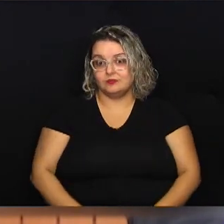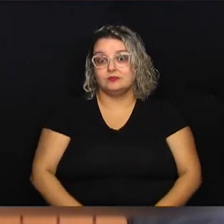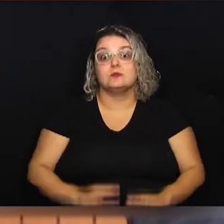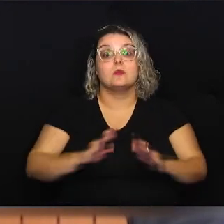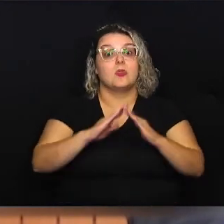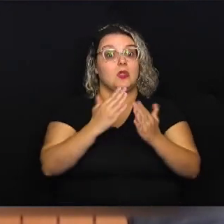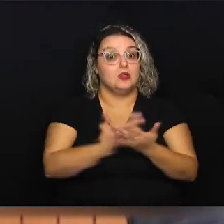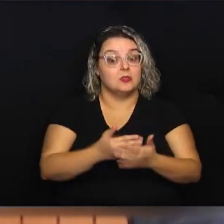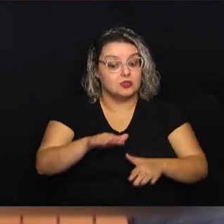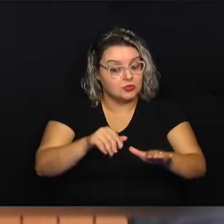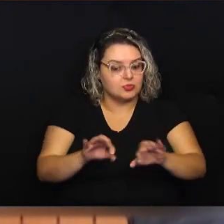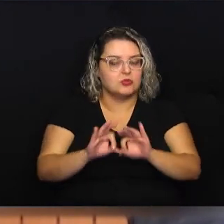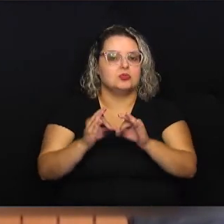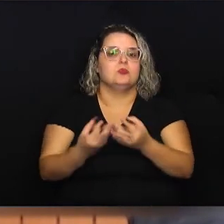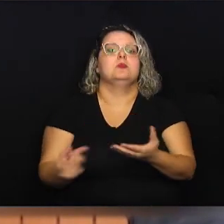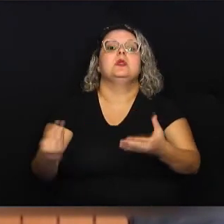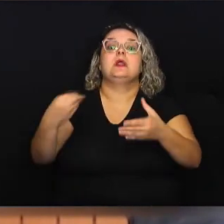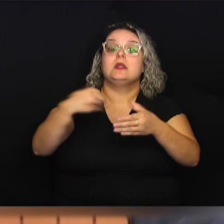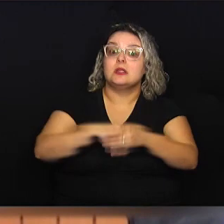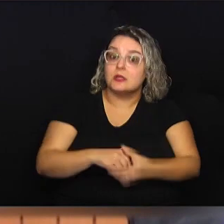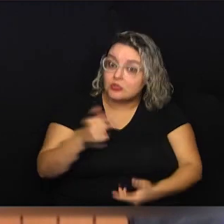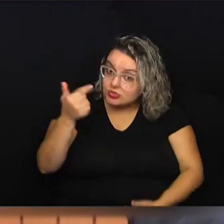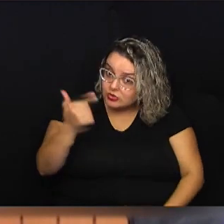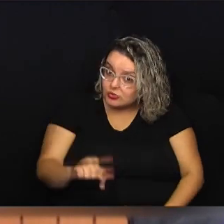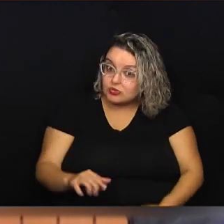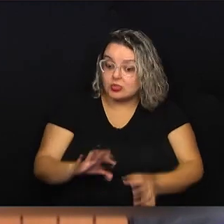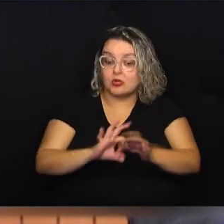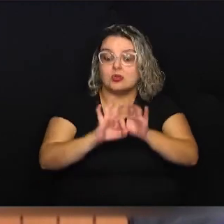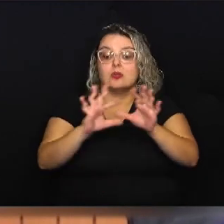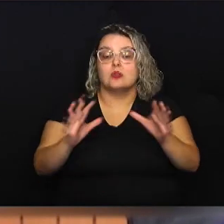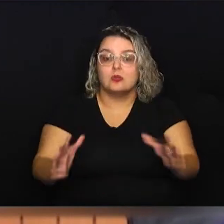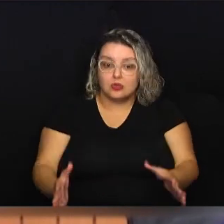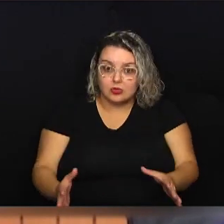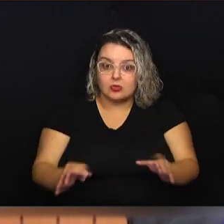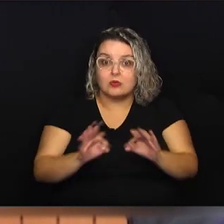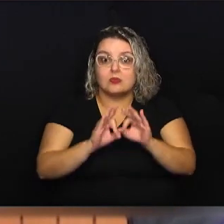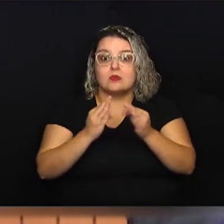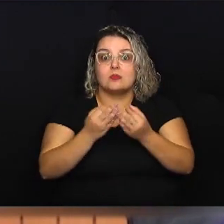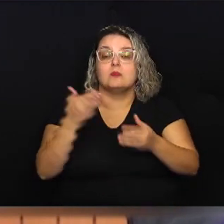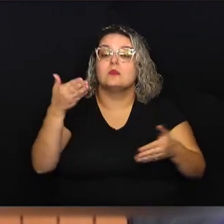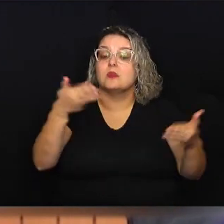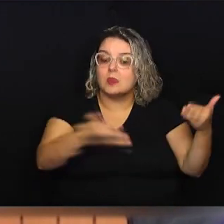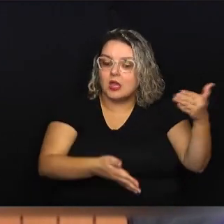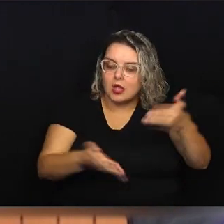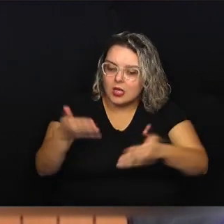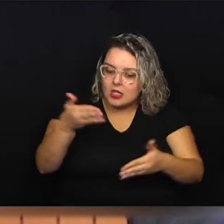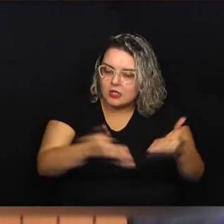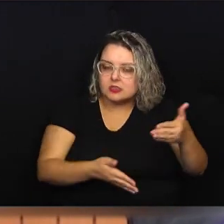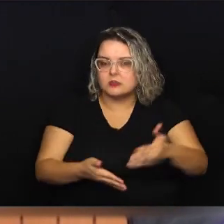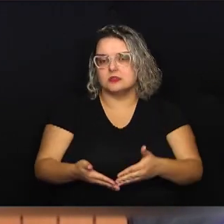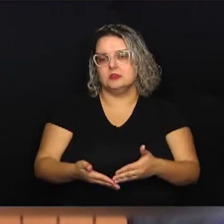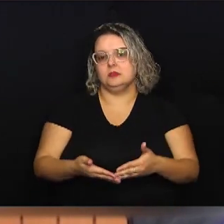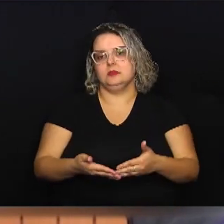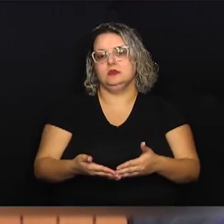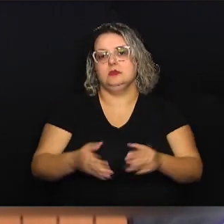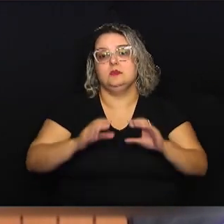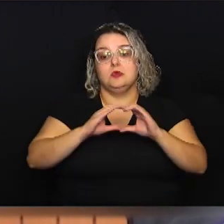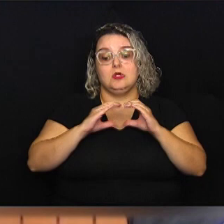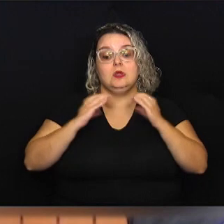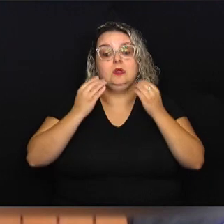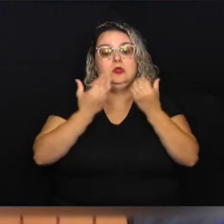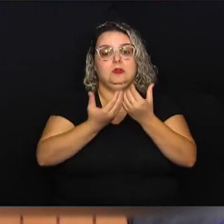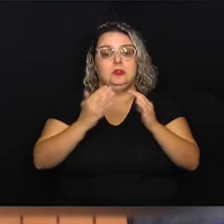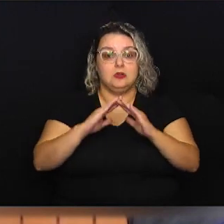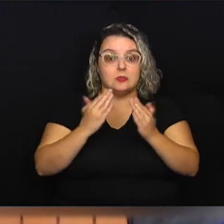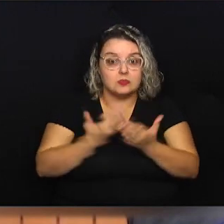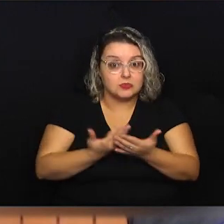as famílias para dentro da escola, dar espaço para as famílias participarem e fazer parte da comunidade